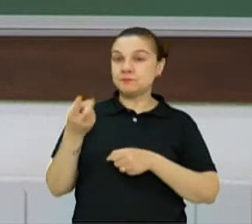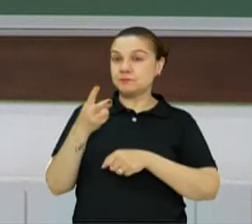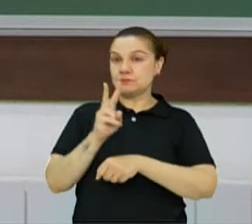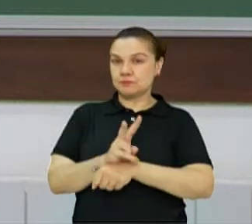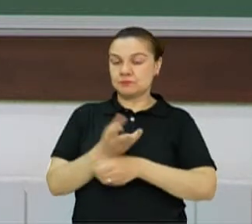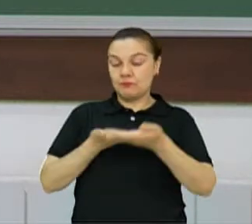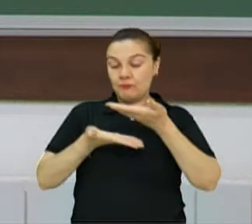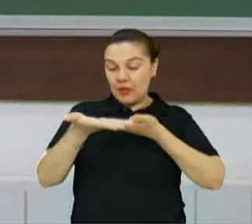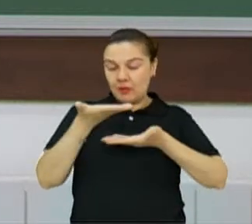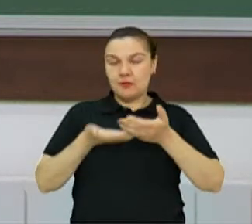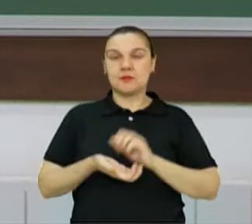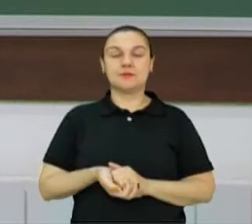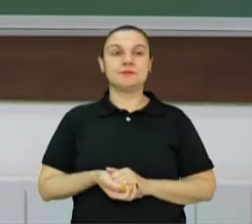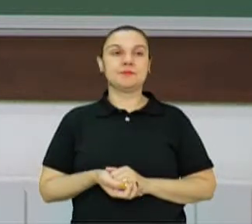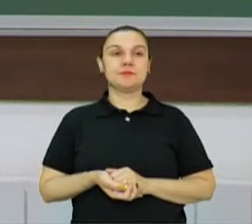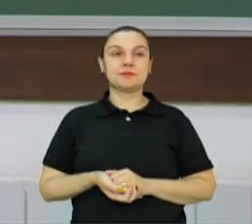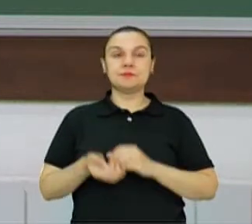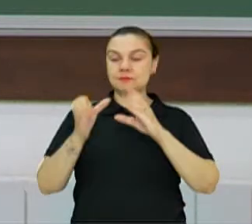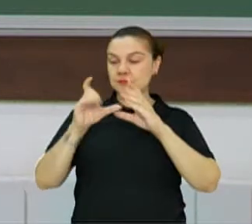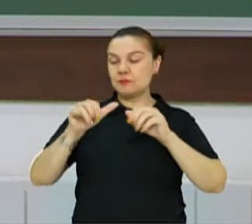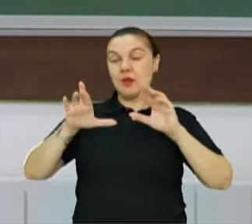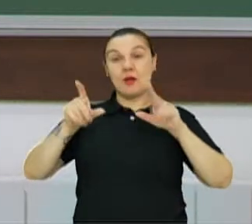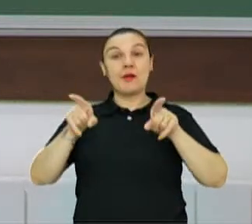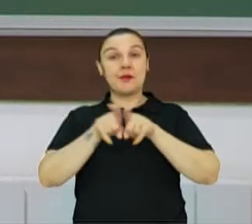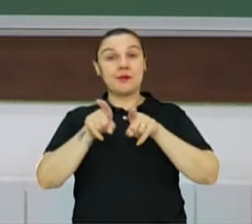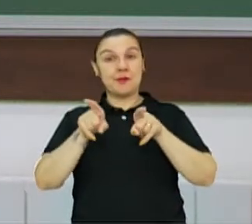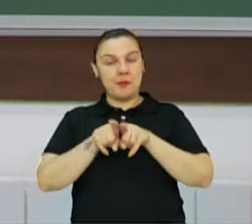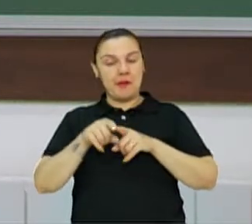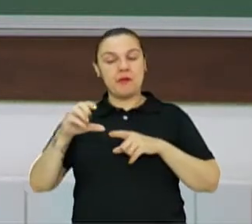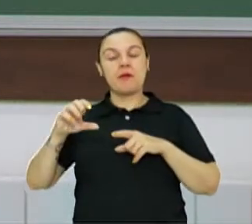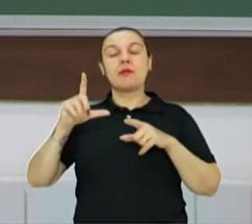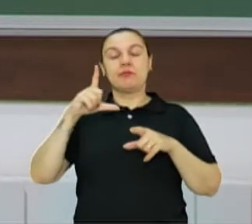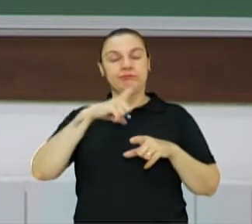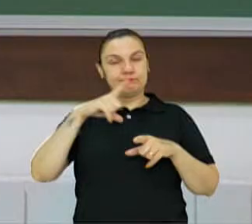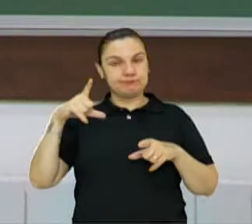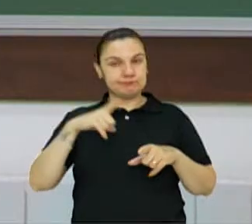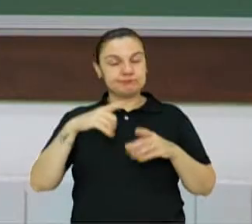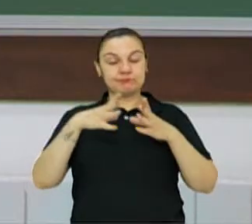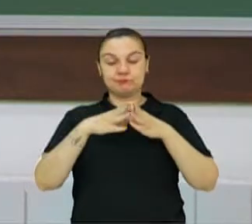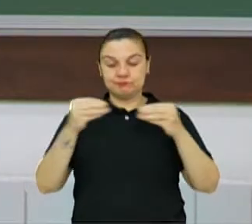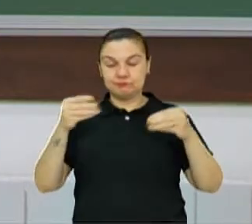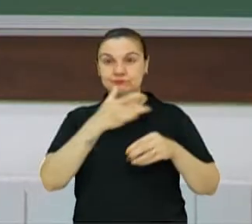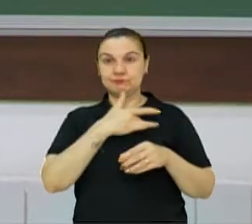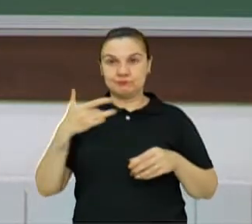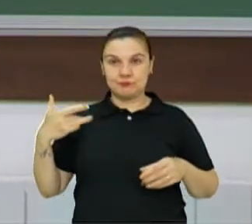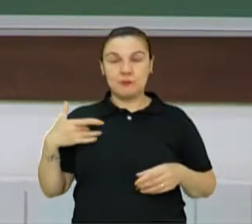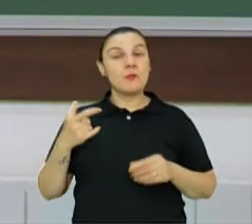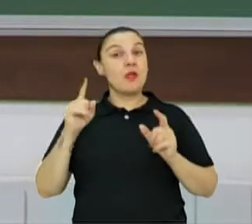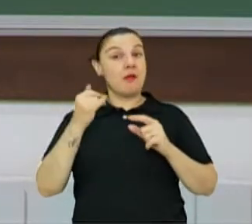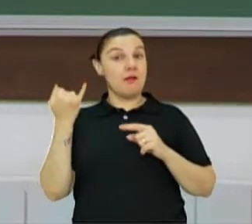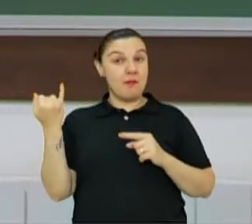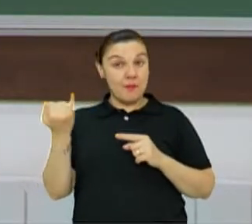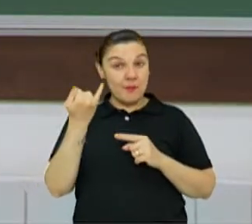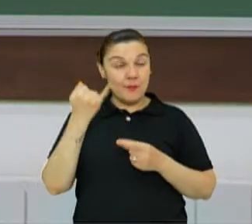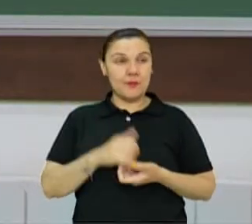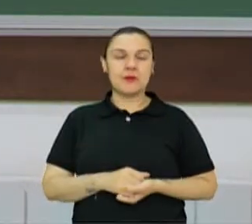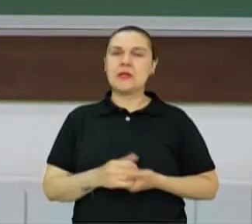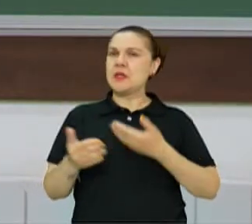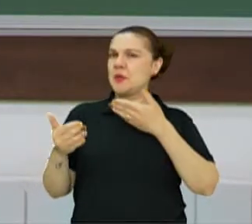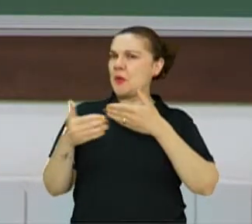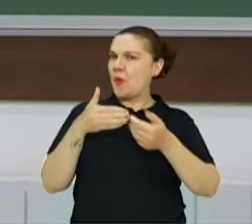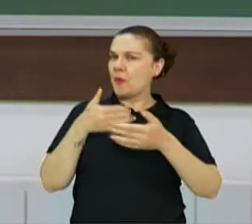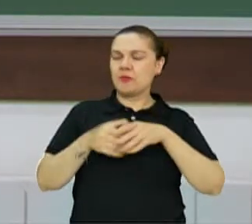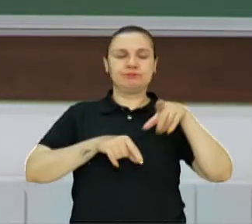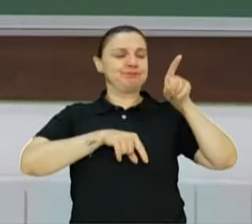esse tratamento. E claro, assim como a sífilis, a gonorreia também tem cura, tá? Então é bem importante